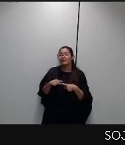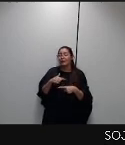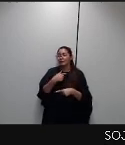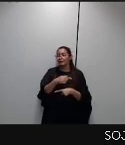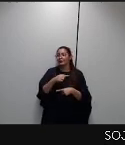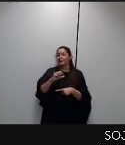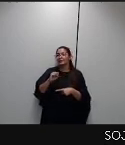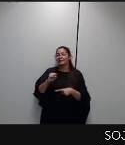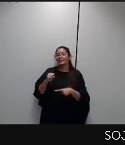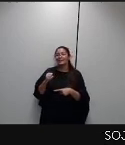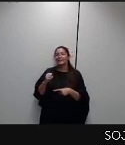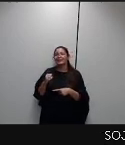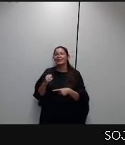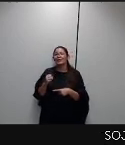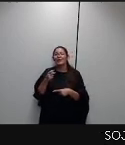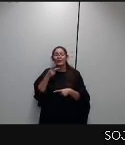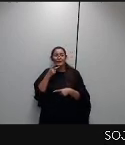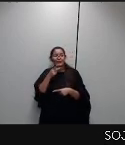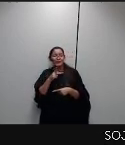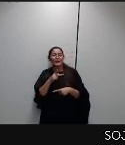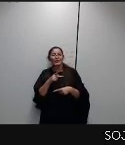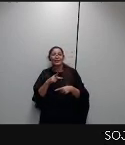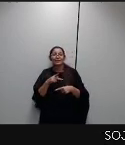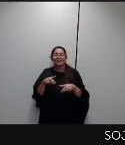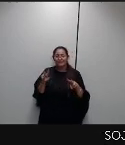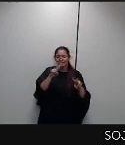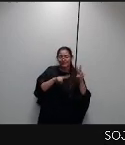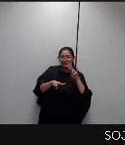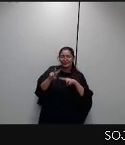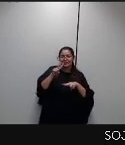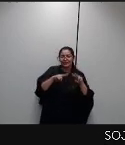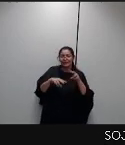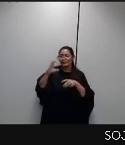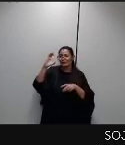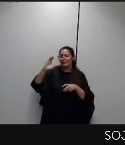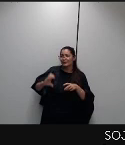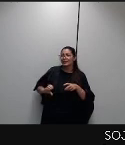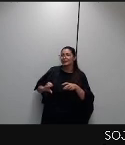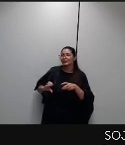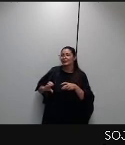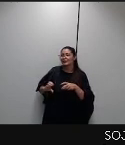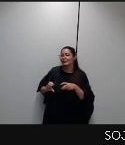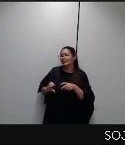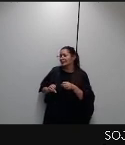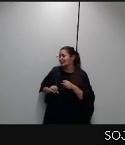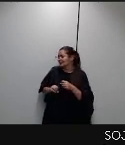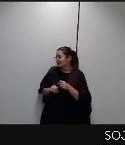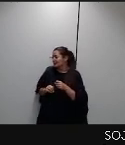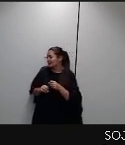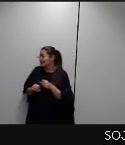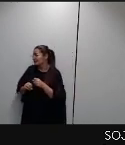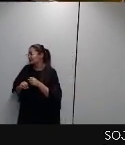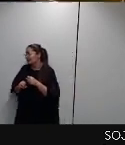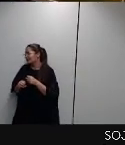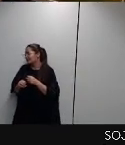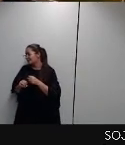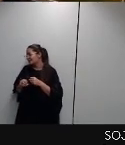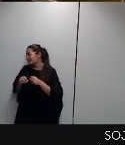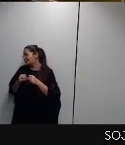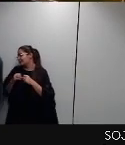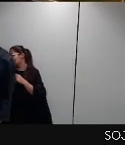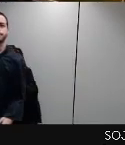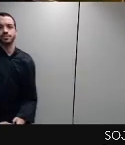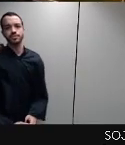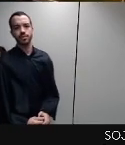mesma lei tu ou tua a verificação dos créditos será realizada pelo administrador judicial com base nos livros contábeis e documentos